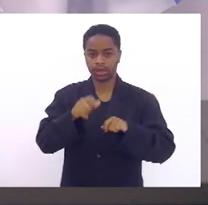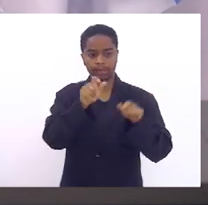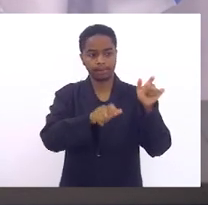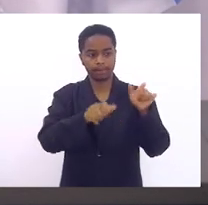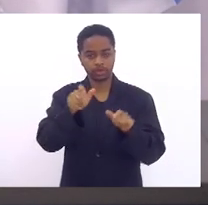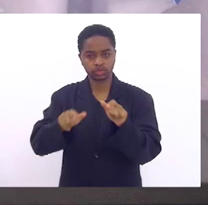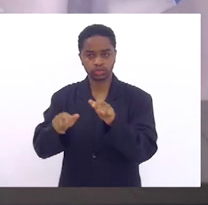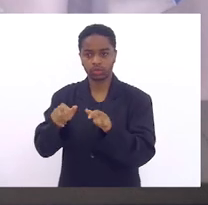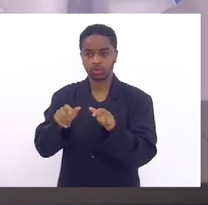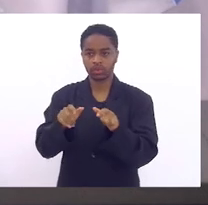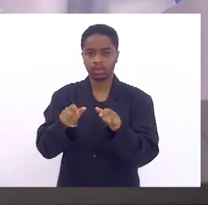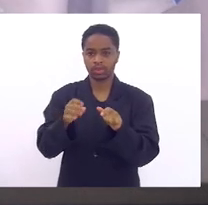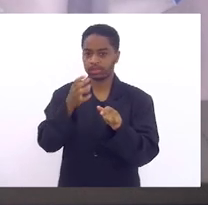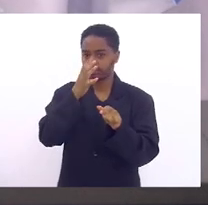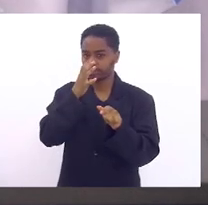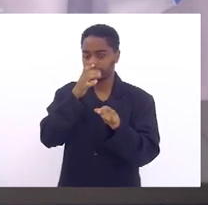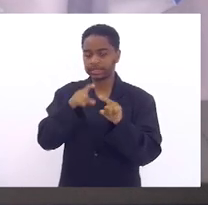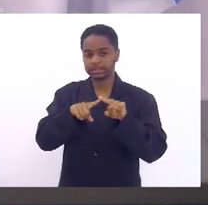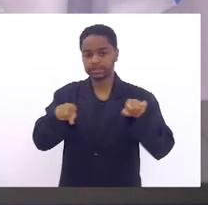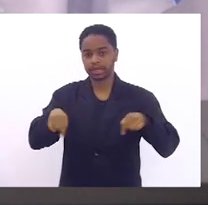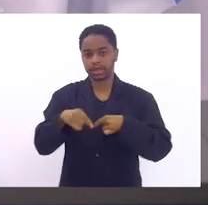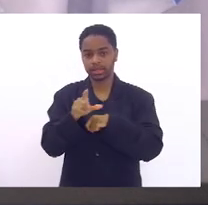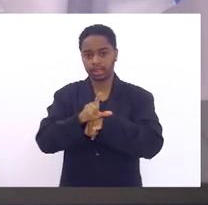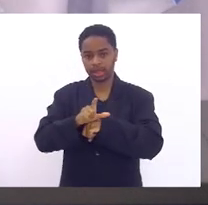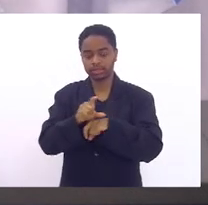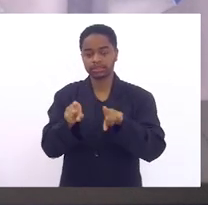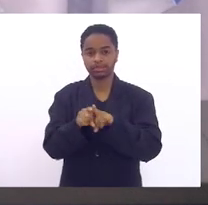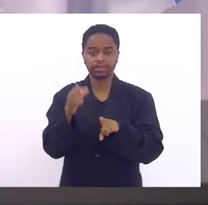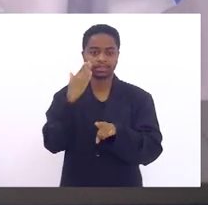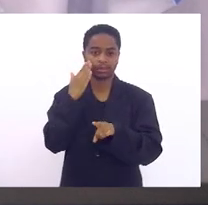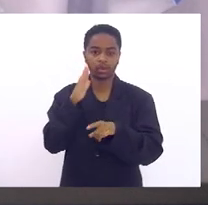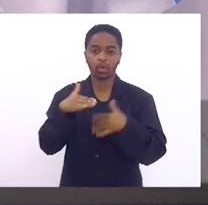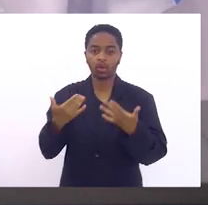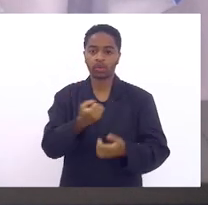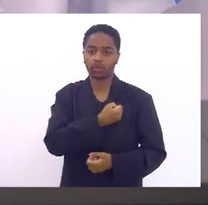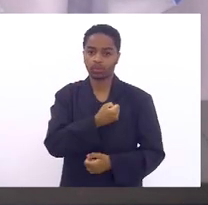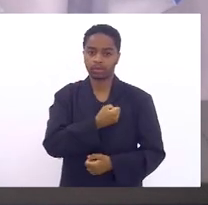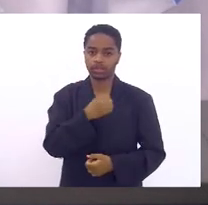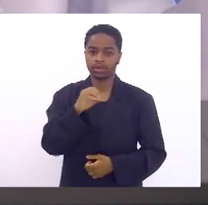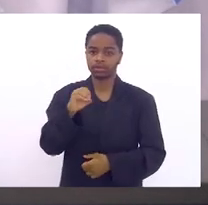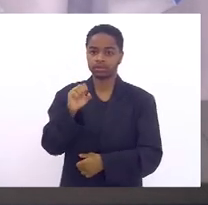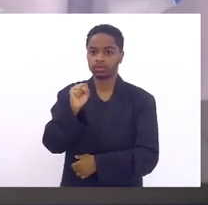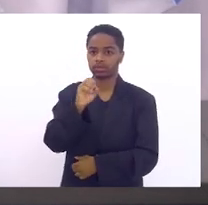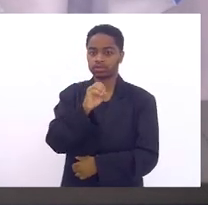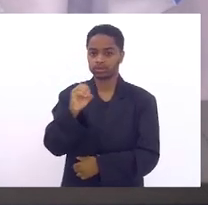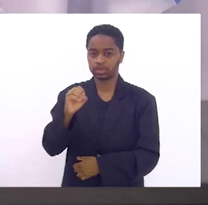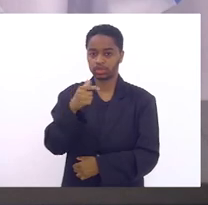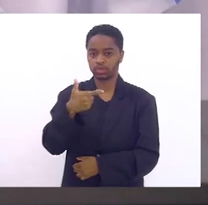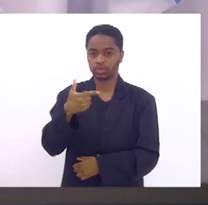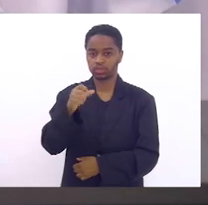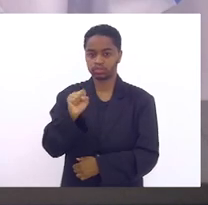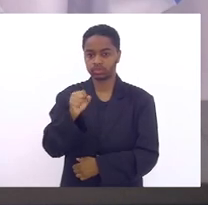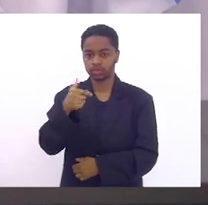aí a sala lilá e o número da sala lilá 0800 282